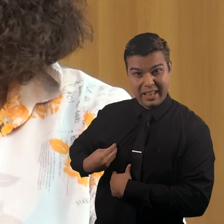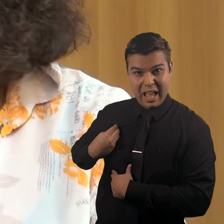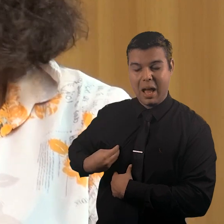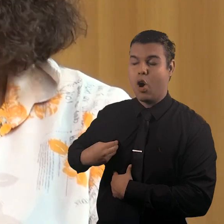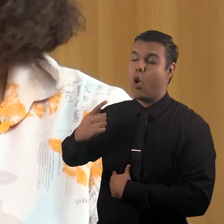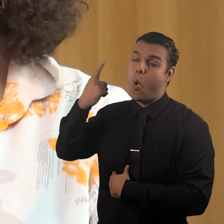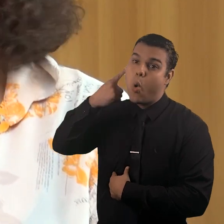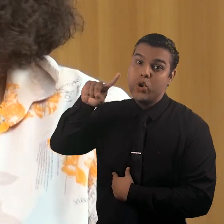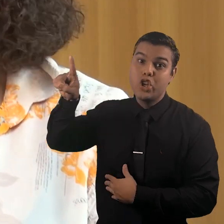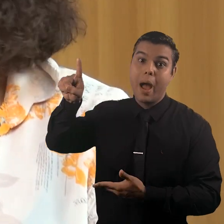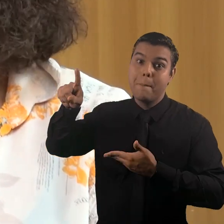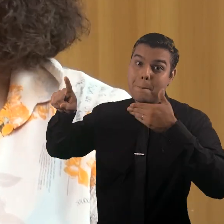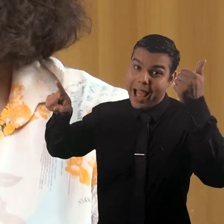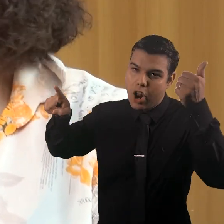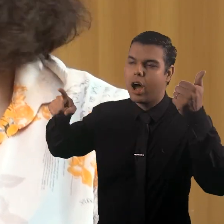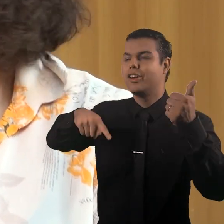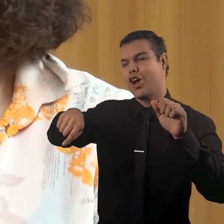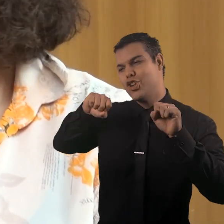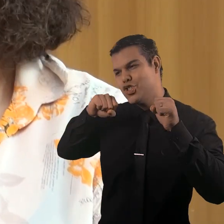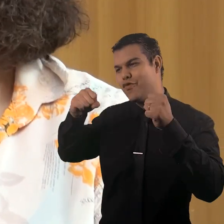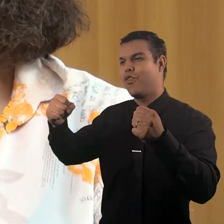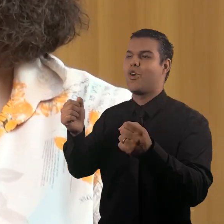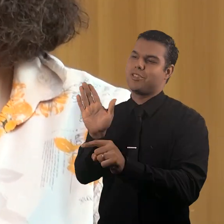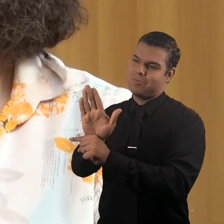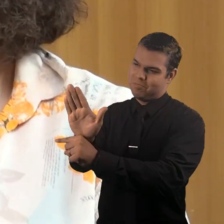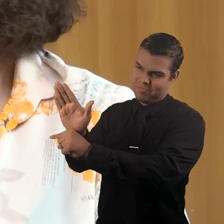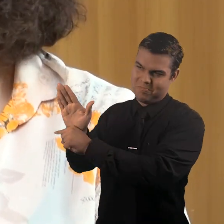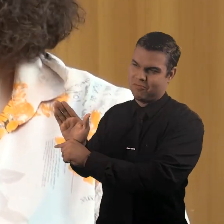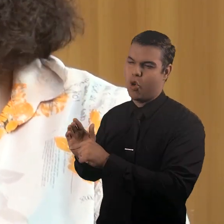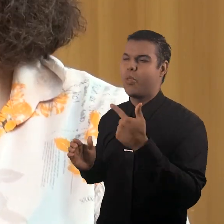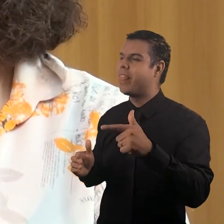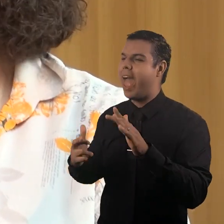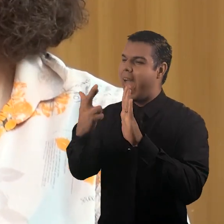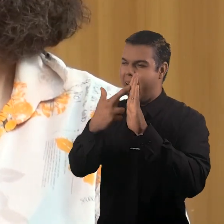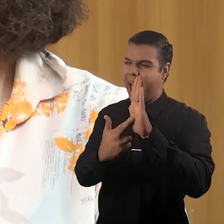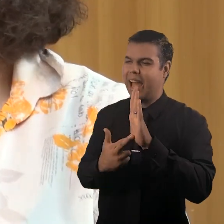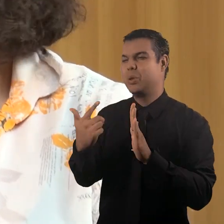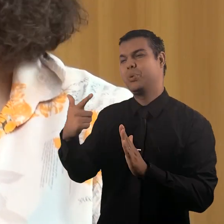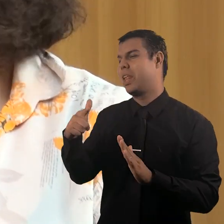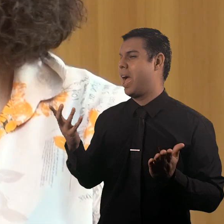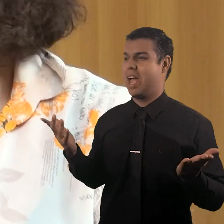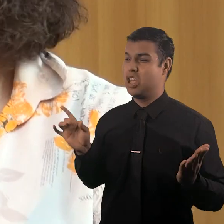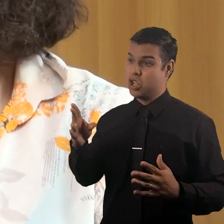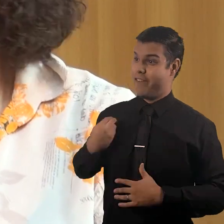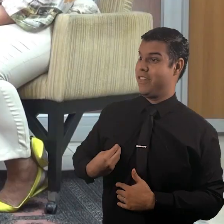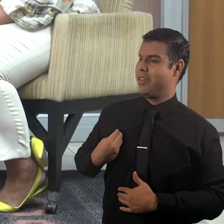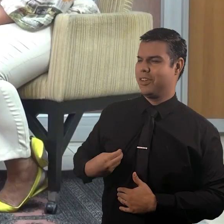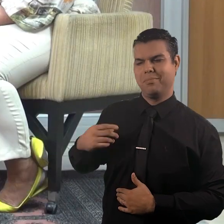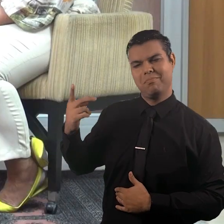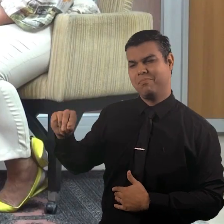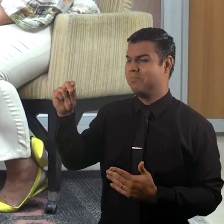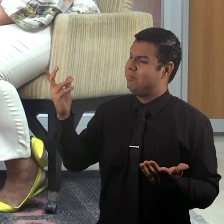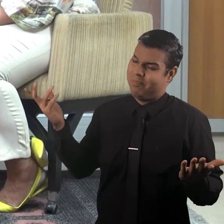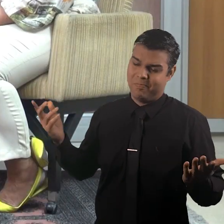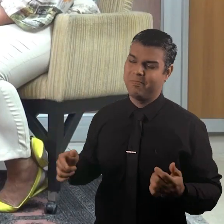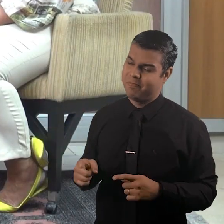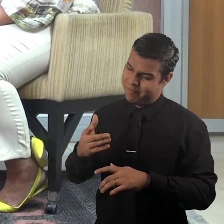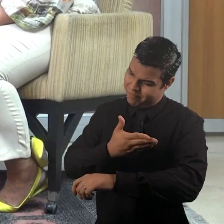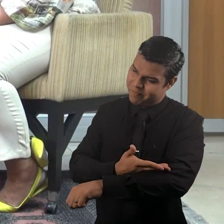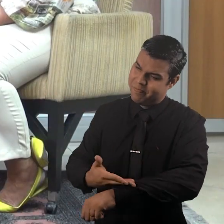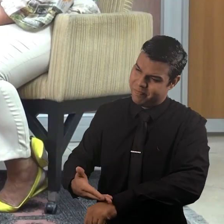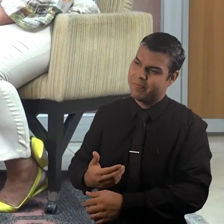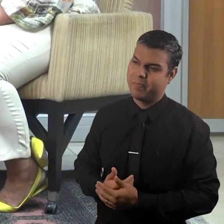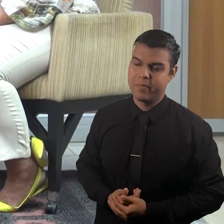melhor dia dele, é isso que a gente vai se propor a fazer, né? Então, não tem regra. A gente só vive e vai. É assim